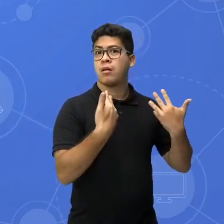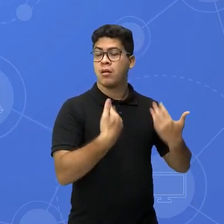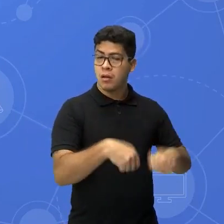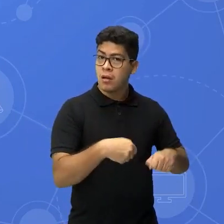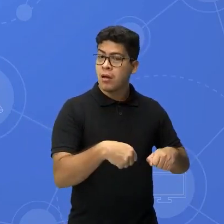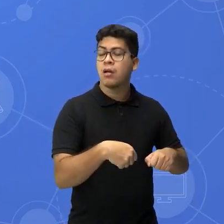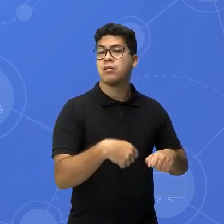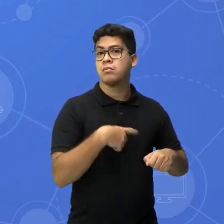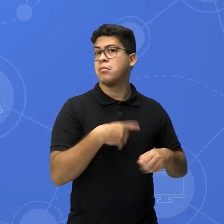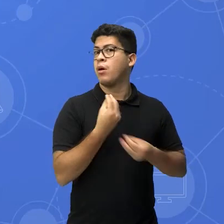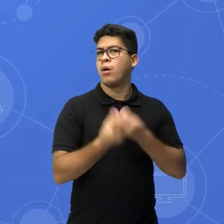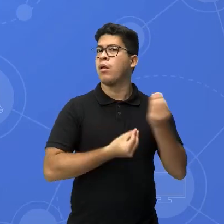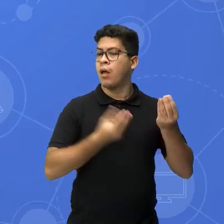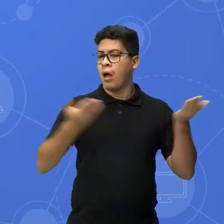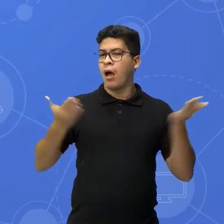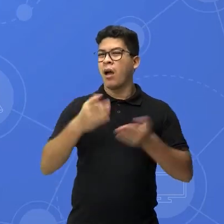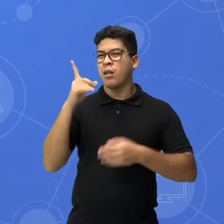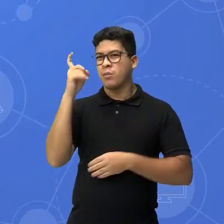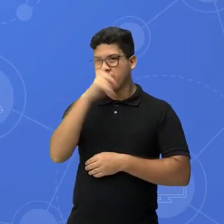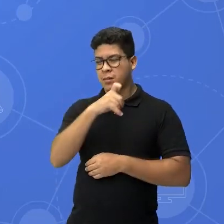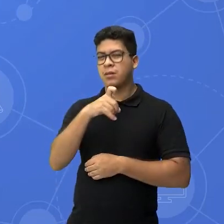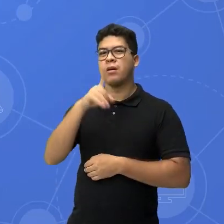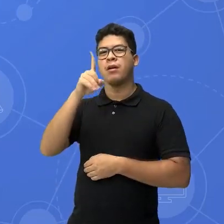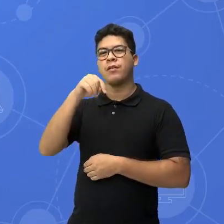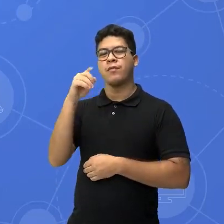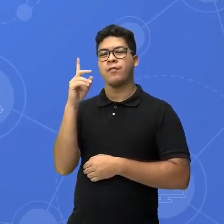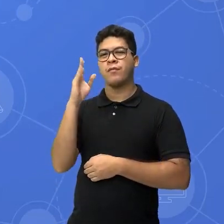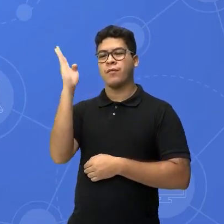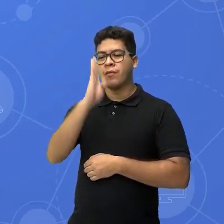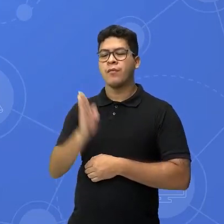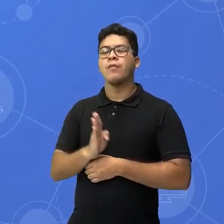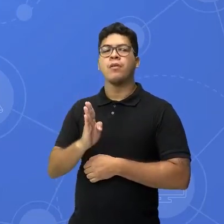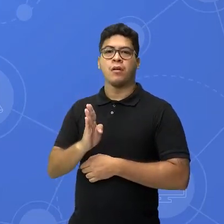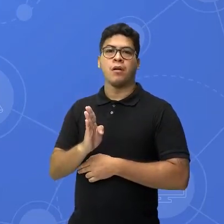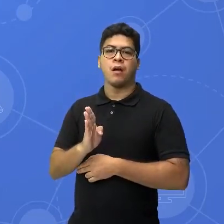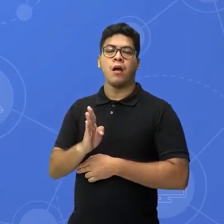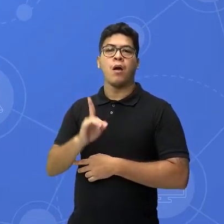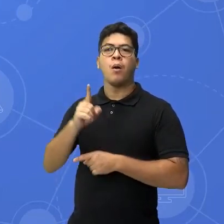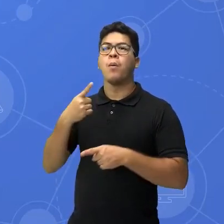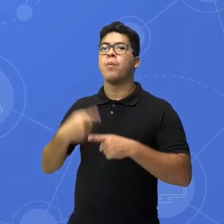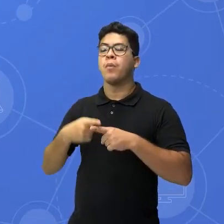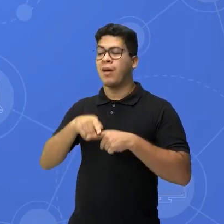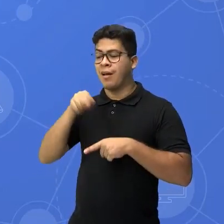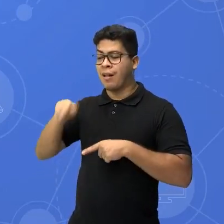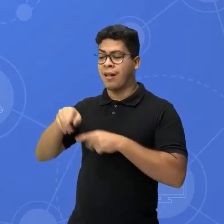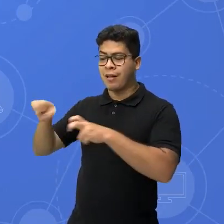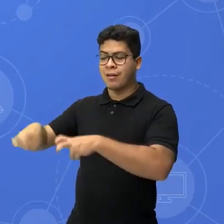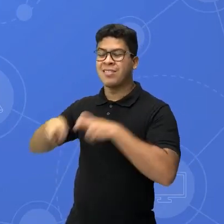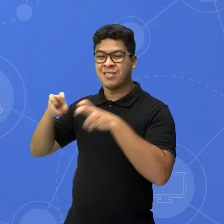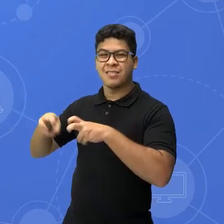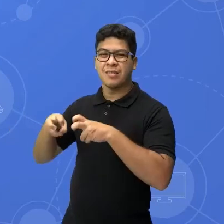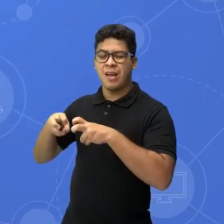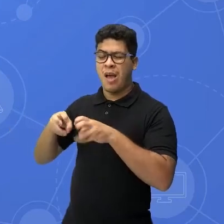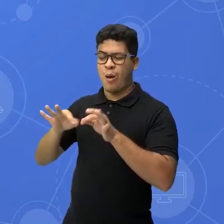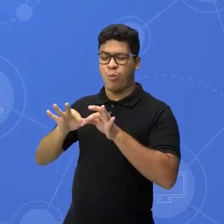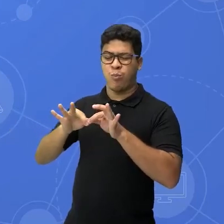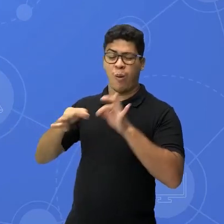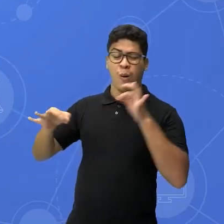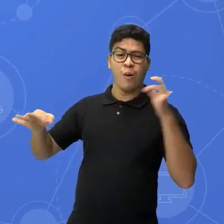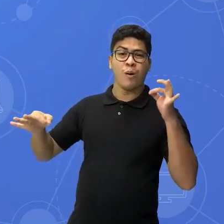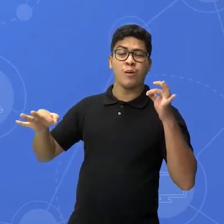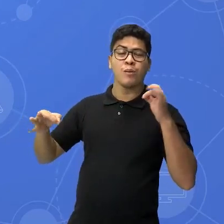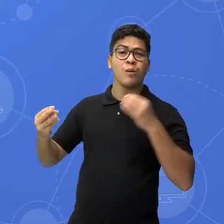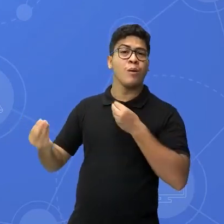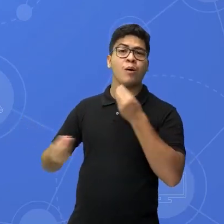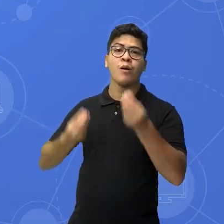Nós temos dificuldade no país de levar a educação, né, para essa juventude rural. O que é que